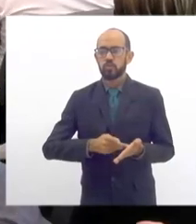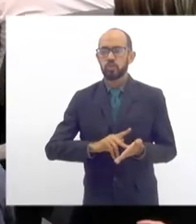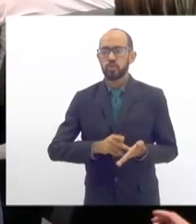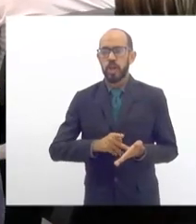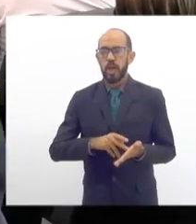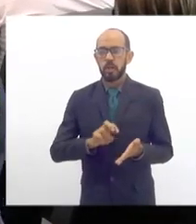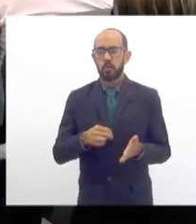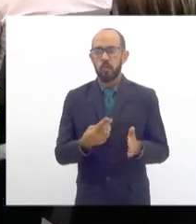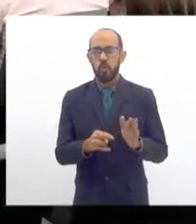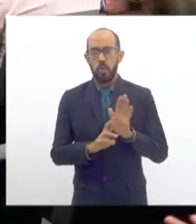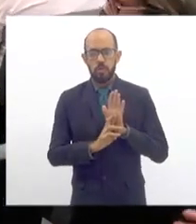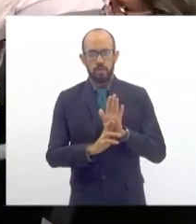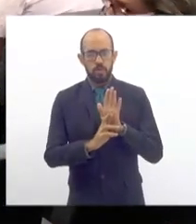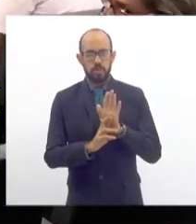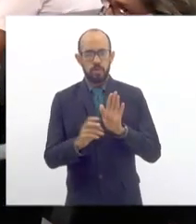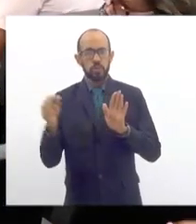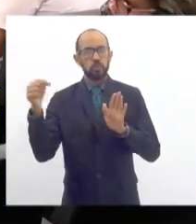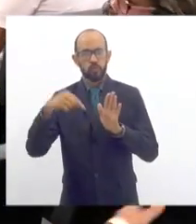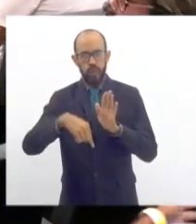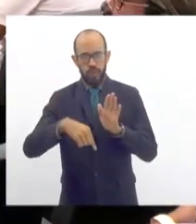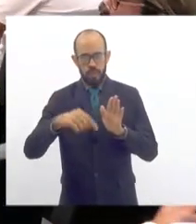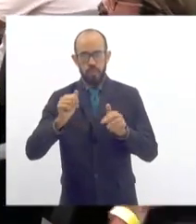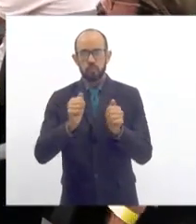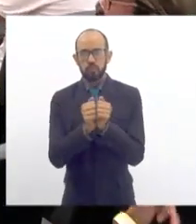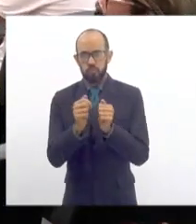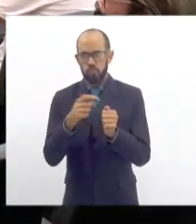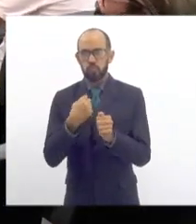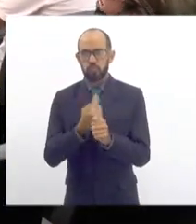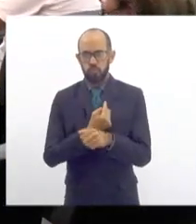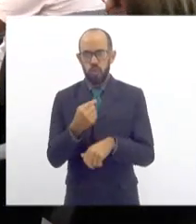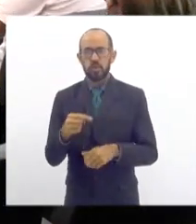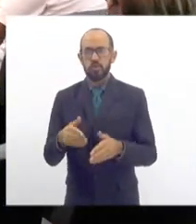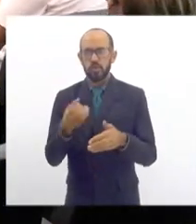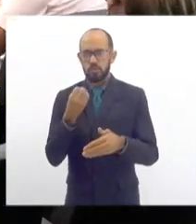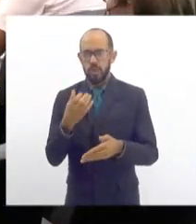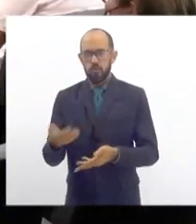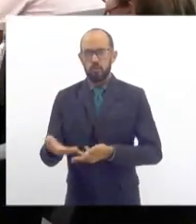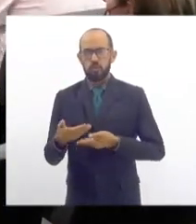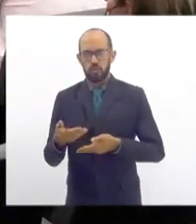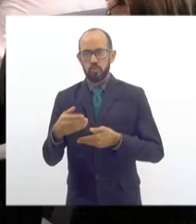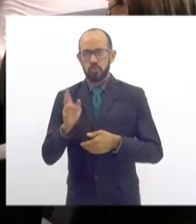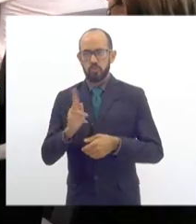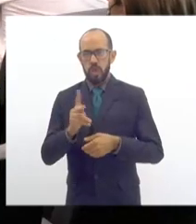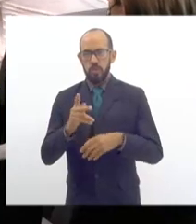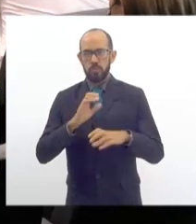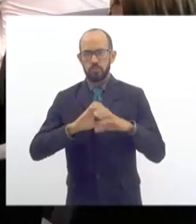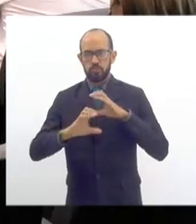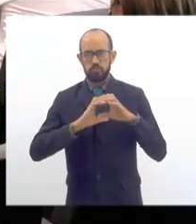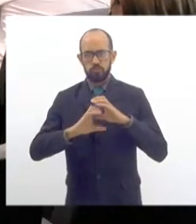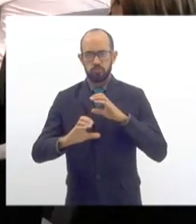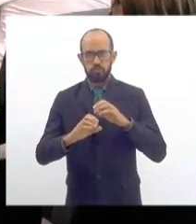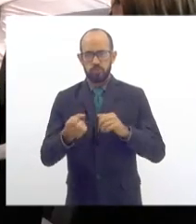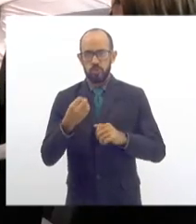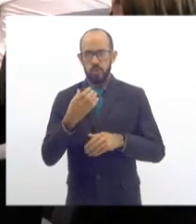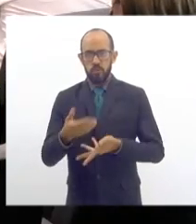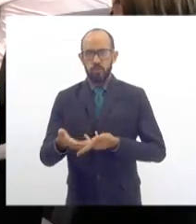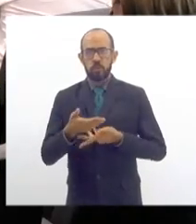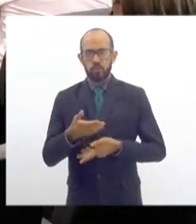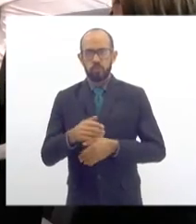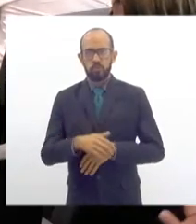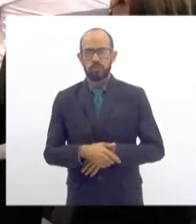representação, ter um representante aqui compondo a mesa conosco, seja muito bem-vindo, sempre conosco aí dialogando. Fique à vontade, seja muito bem-vindo.